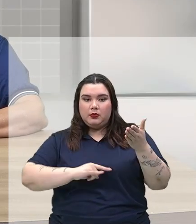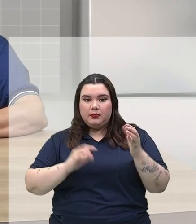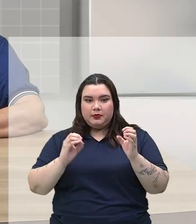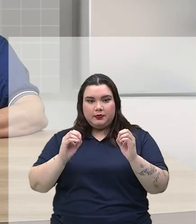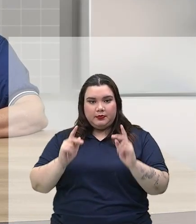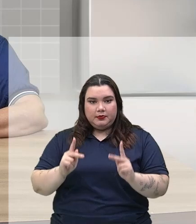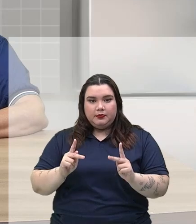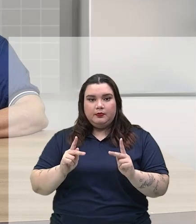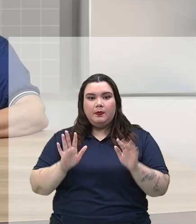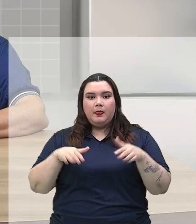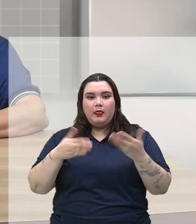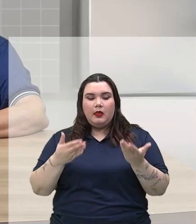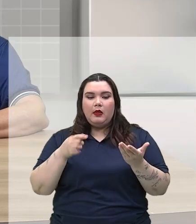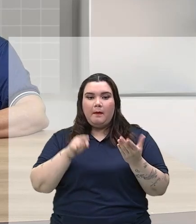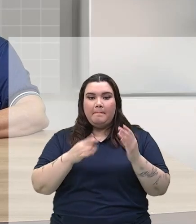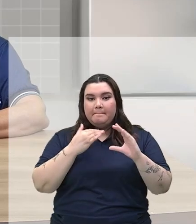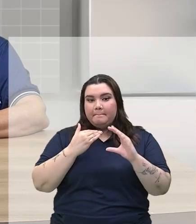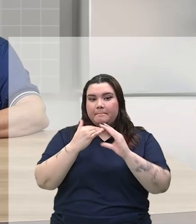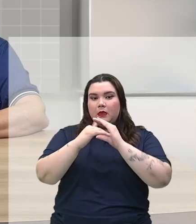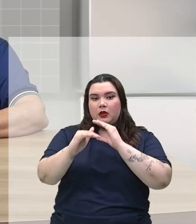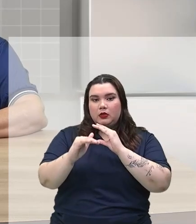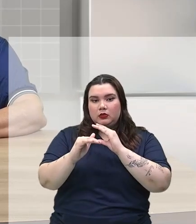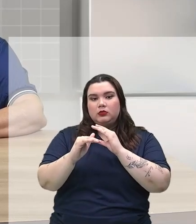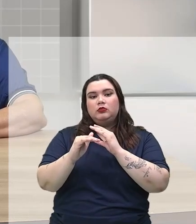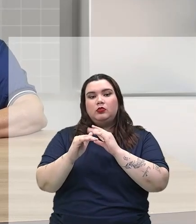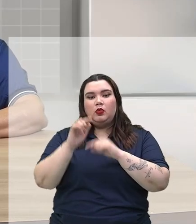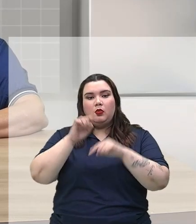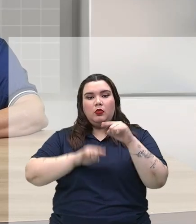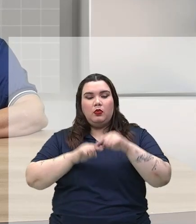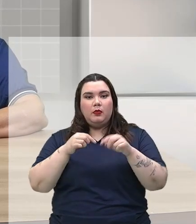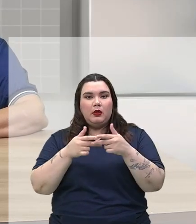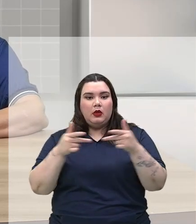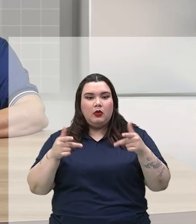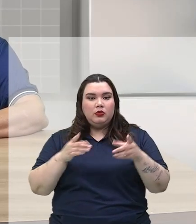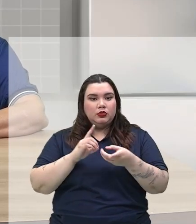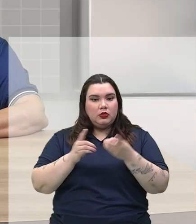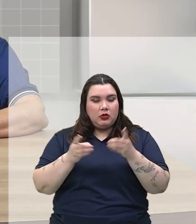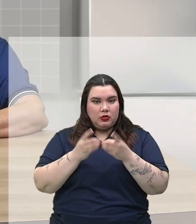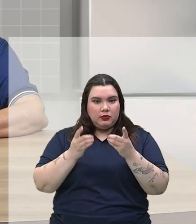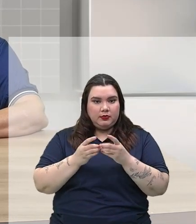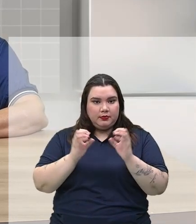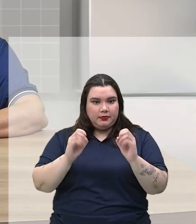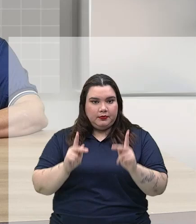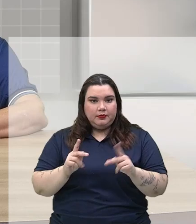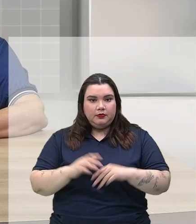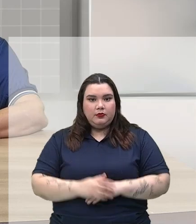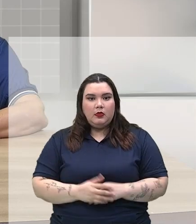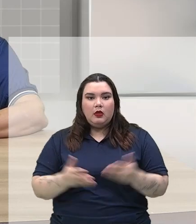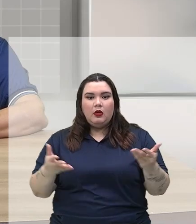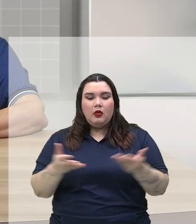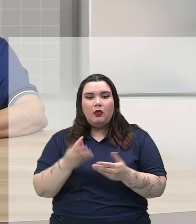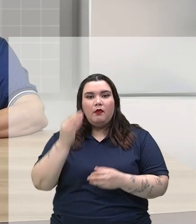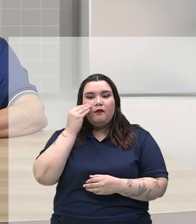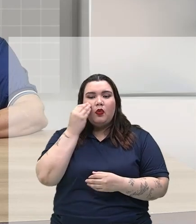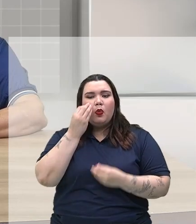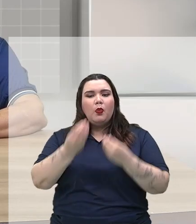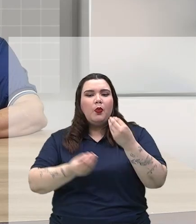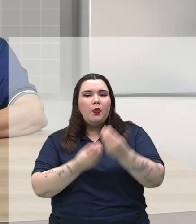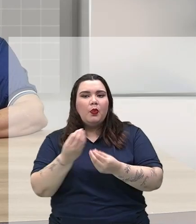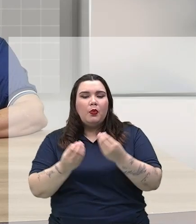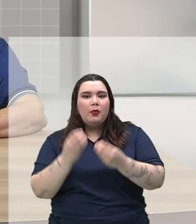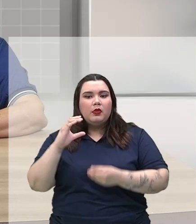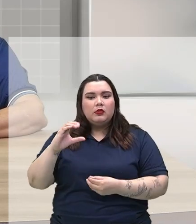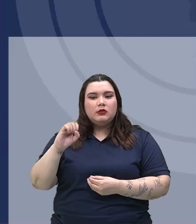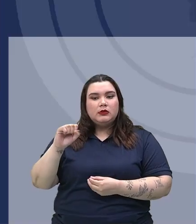bom? E ele é enviado, né? Juntamente com o material didático. E aí, nós vamos dar uma olhadinha, então, no nosso CSA. Vocês já